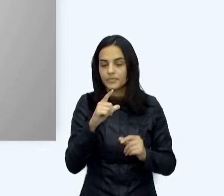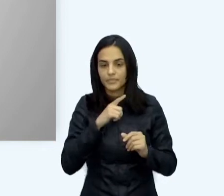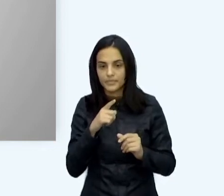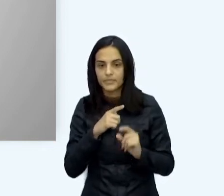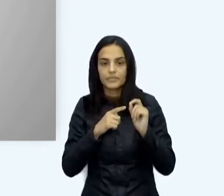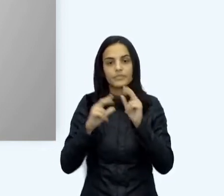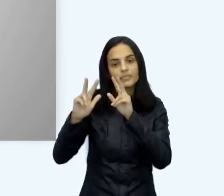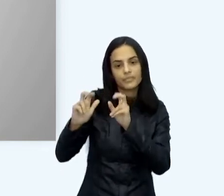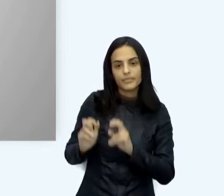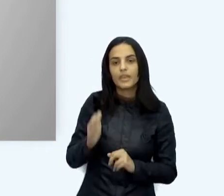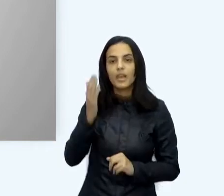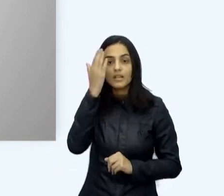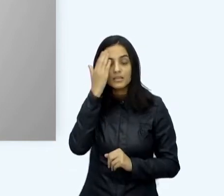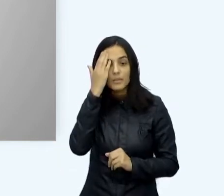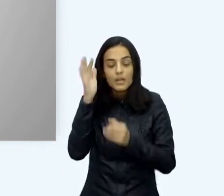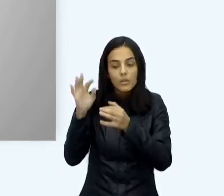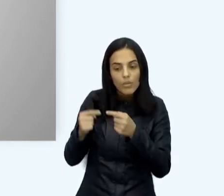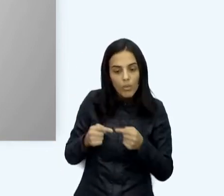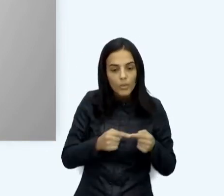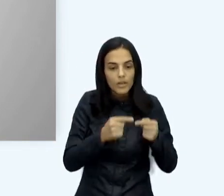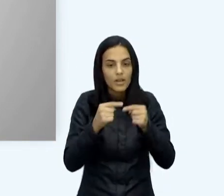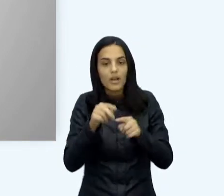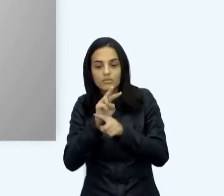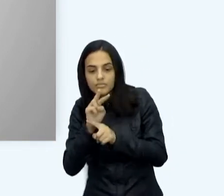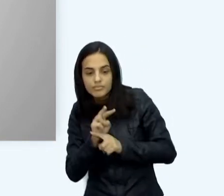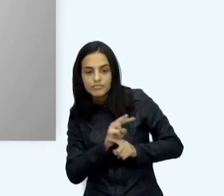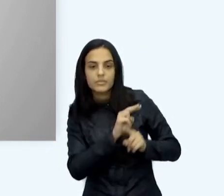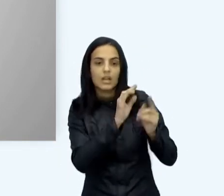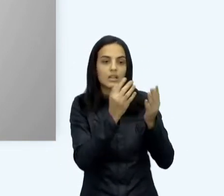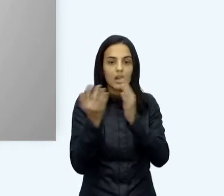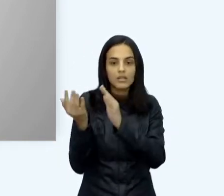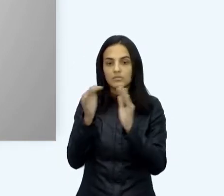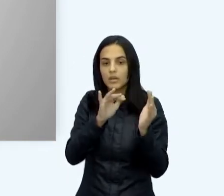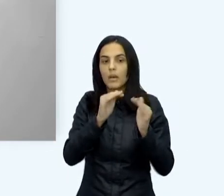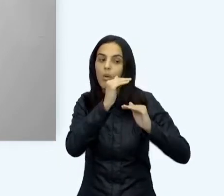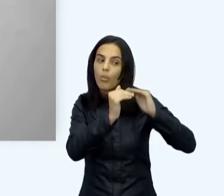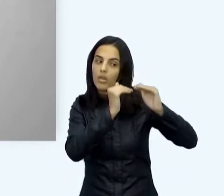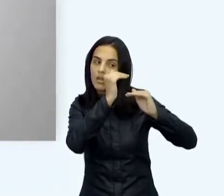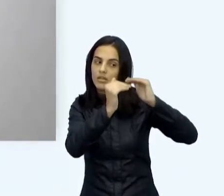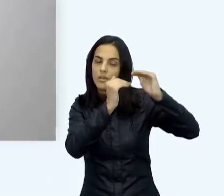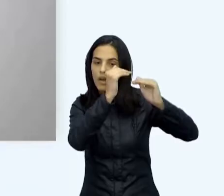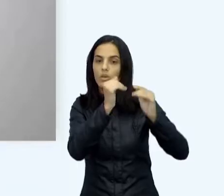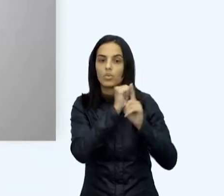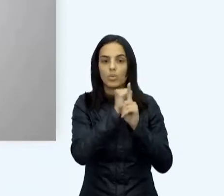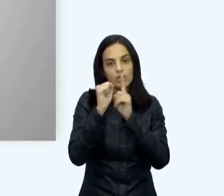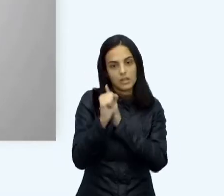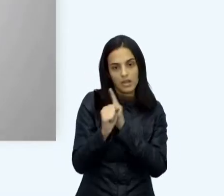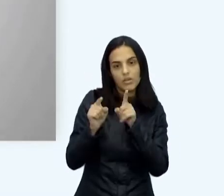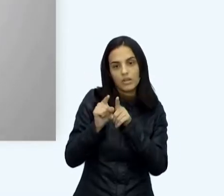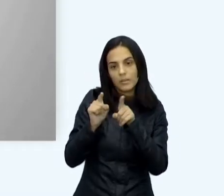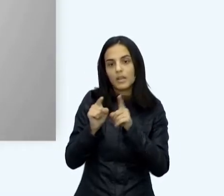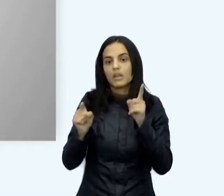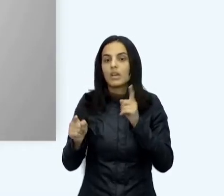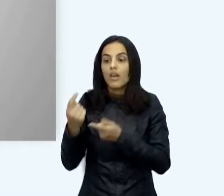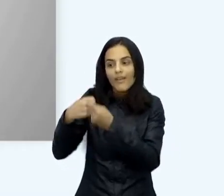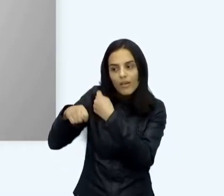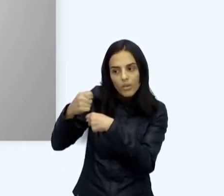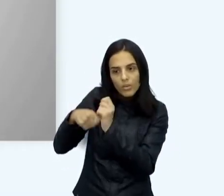título é saber conciliar a conservação da natureza com o desenvolvimento social e econômico.